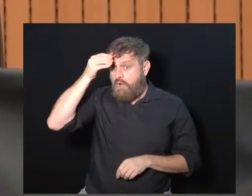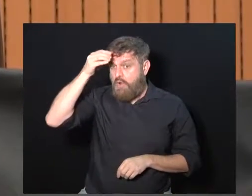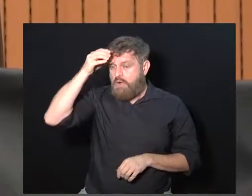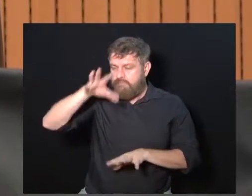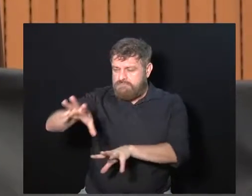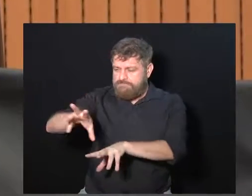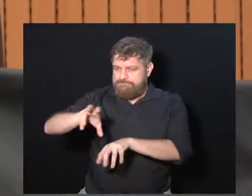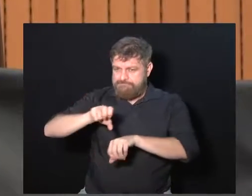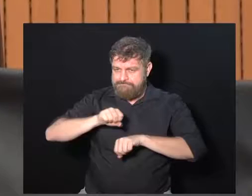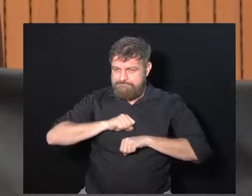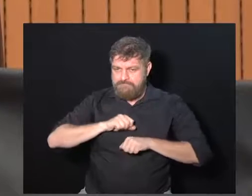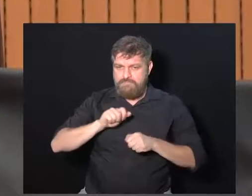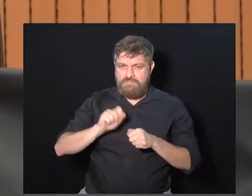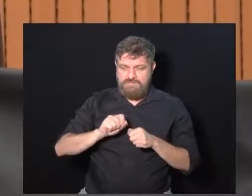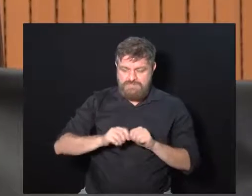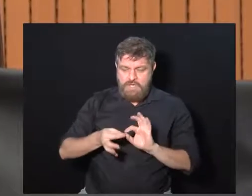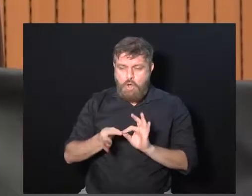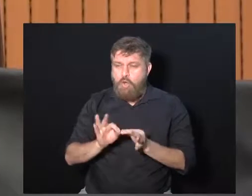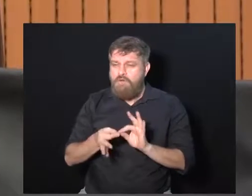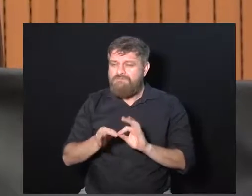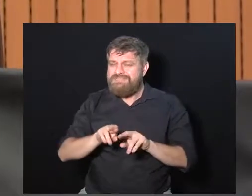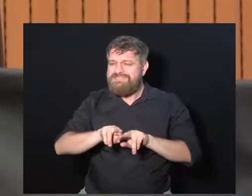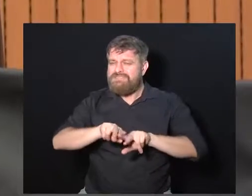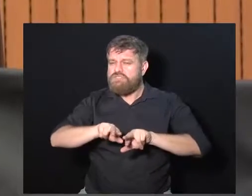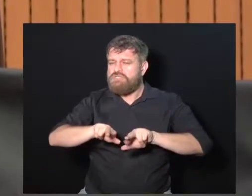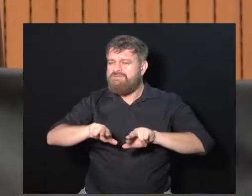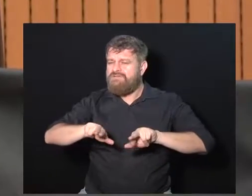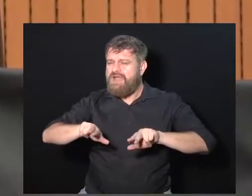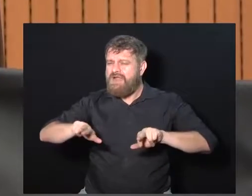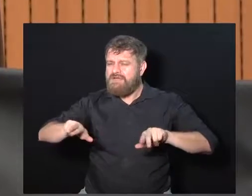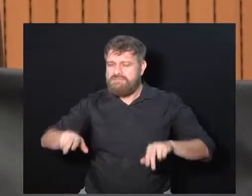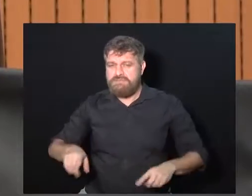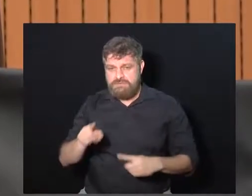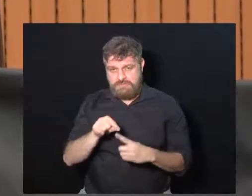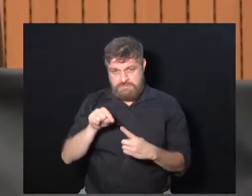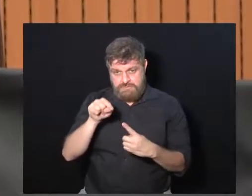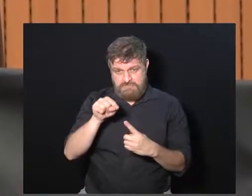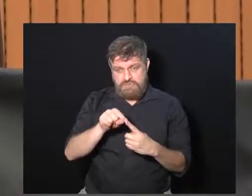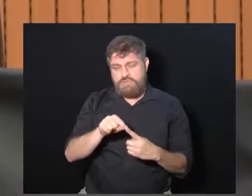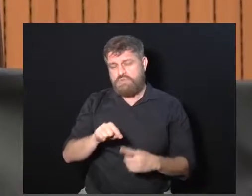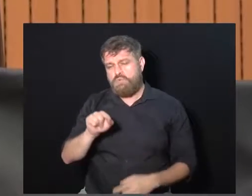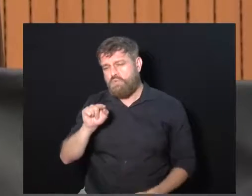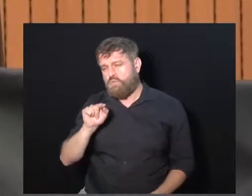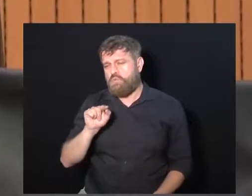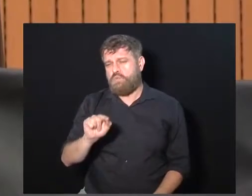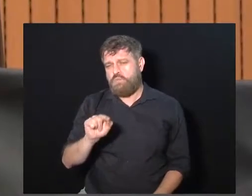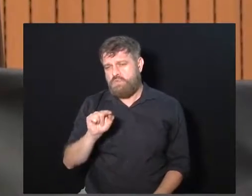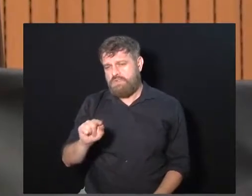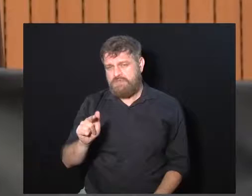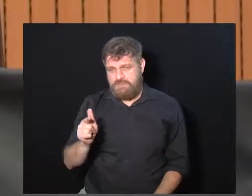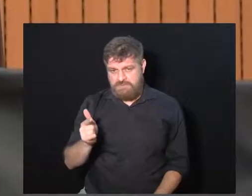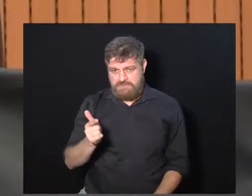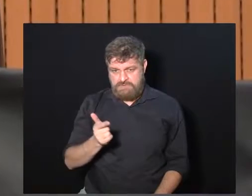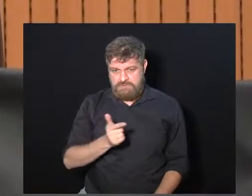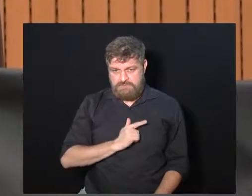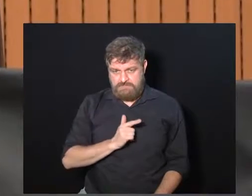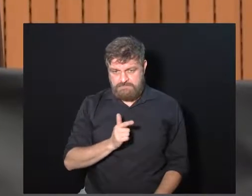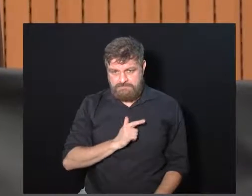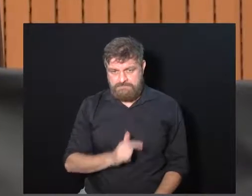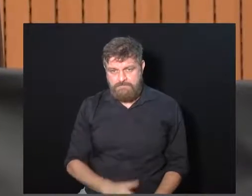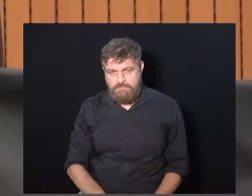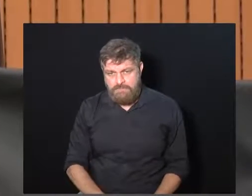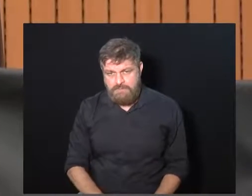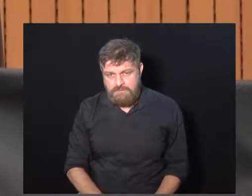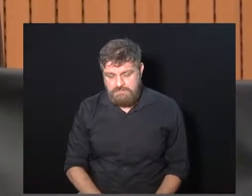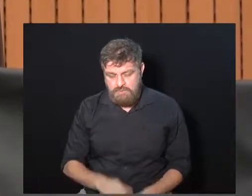e realizando diversas oficinas. Então, o objetivo foi, através